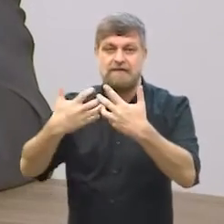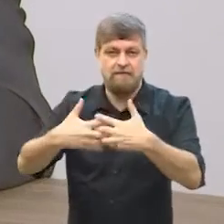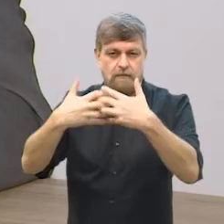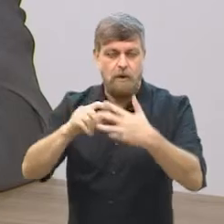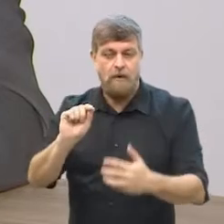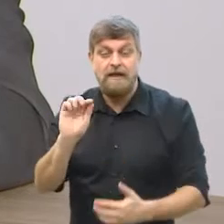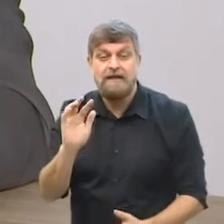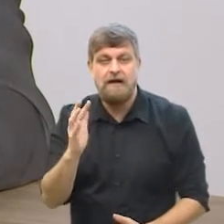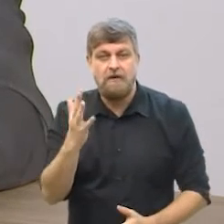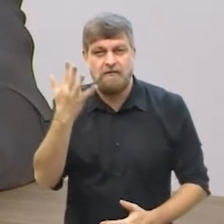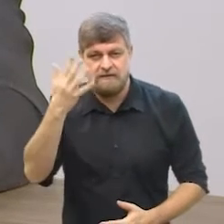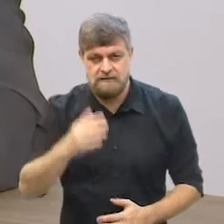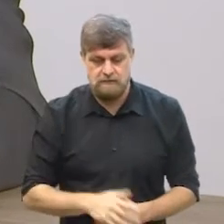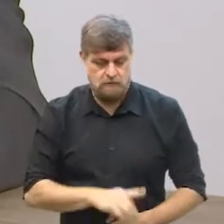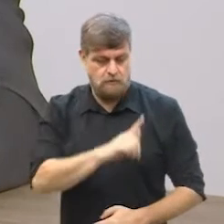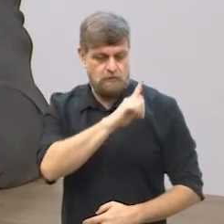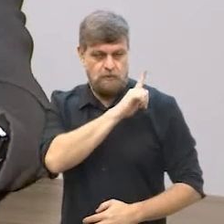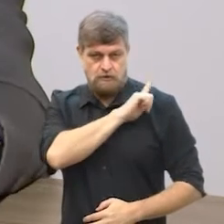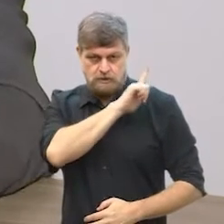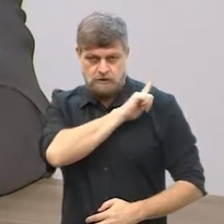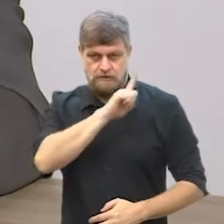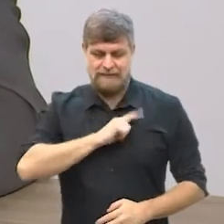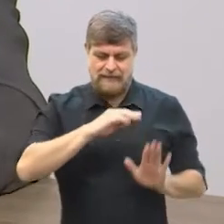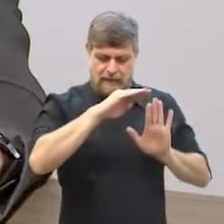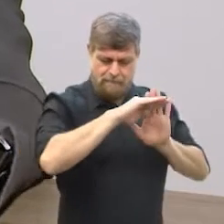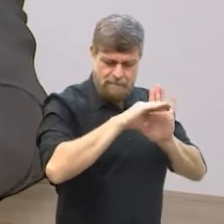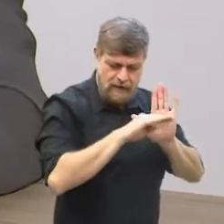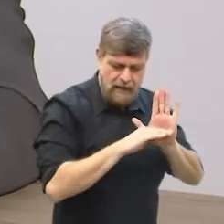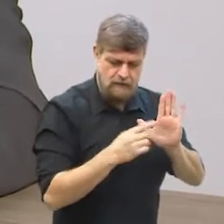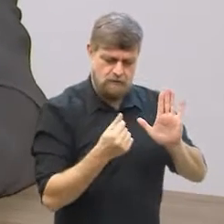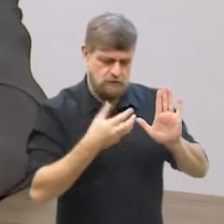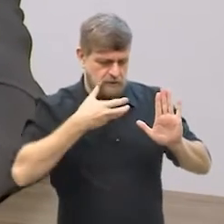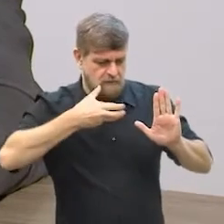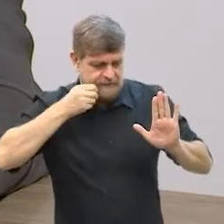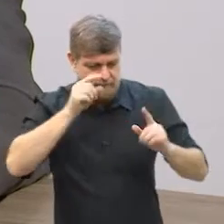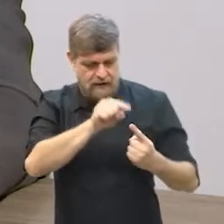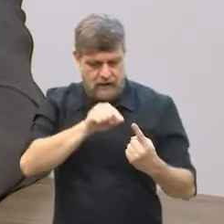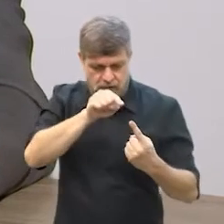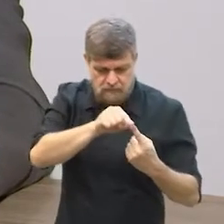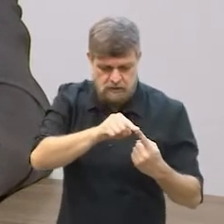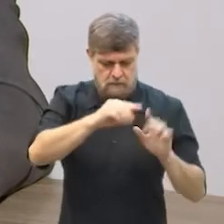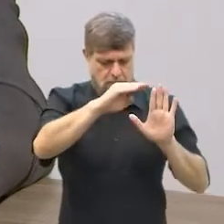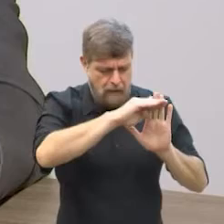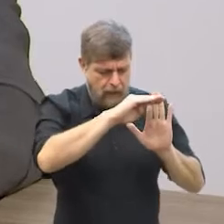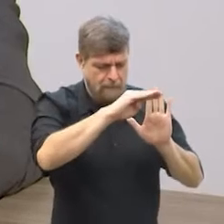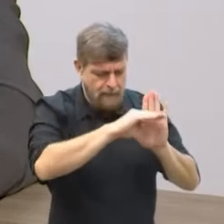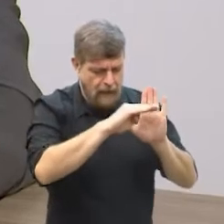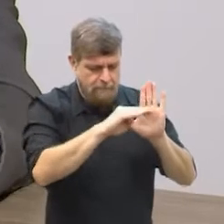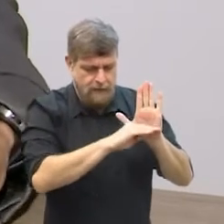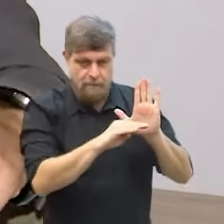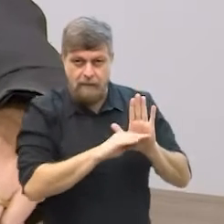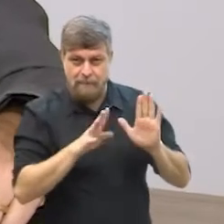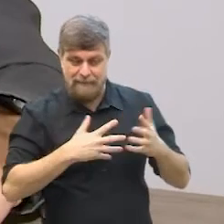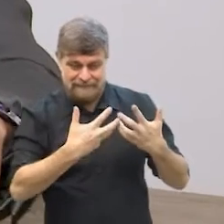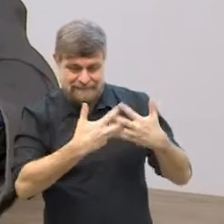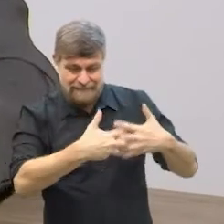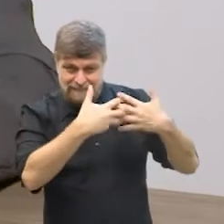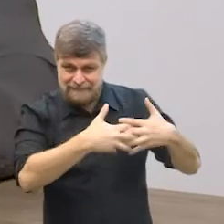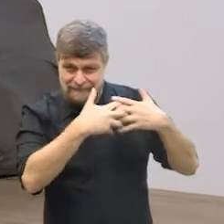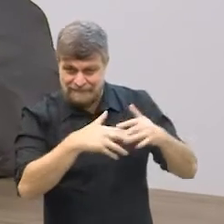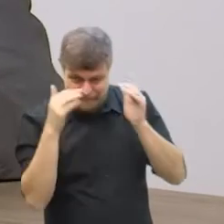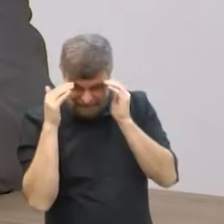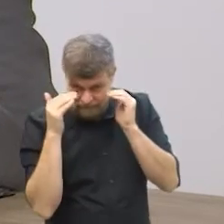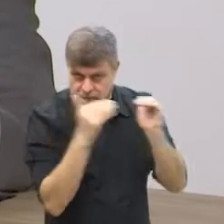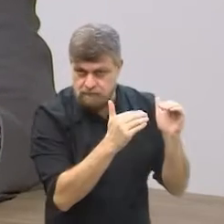empresa. Muitas das vezes os gestores têm os planos, têm os orçamentos, têm as metas, mas muitos dos processos não são